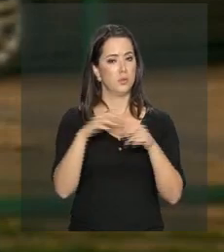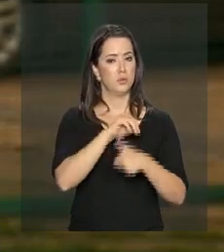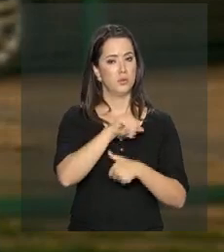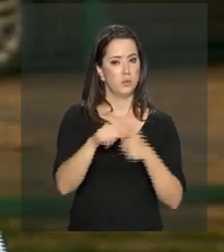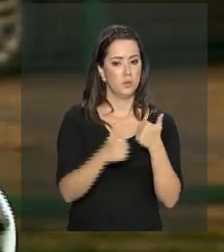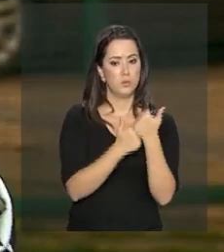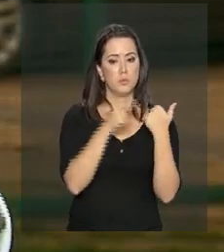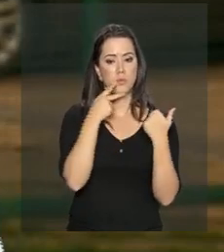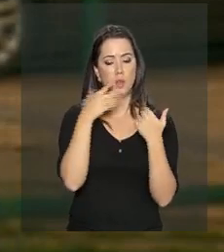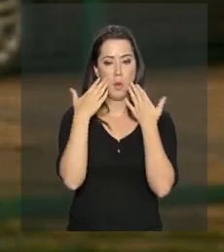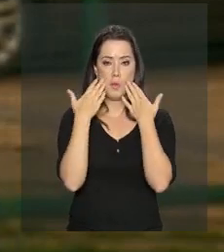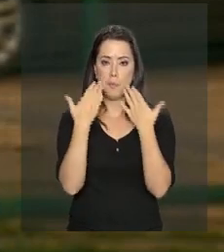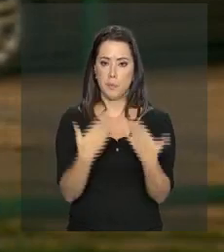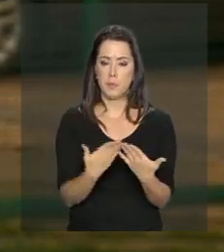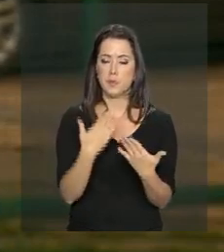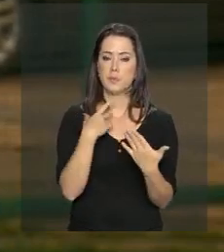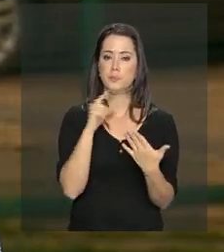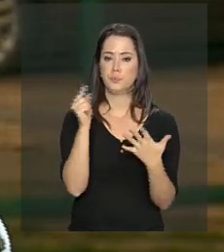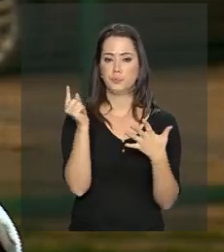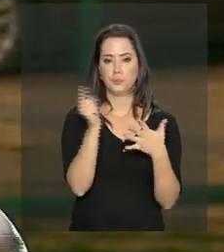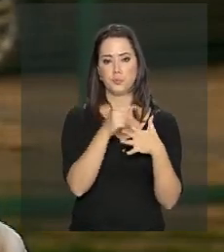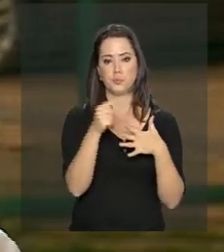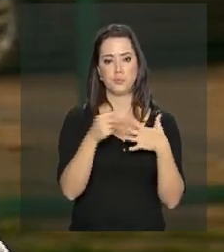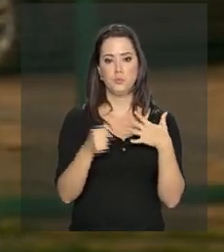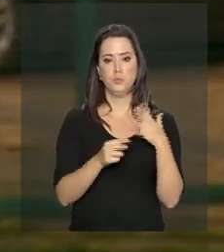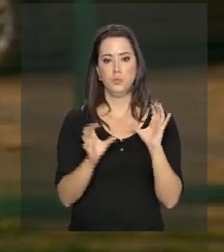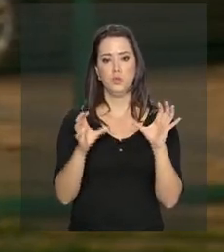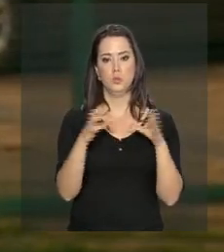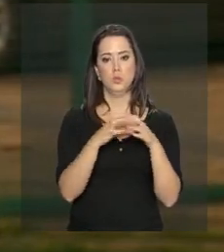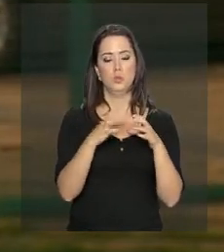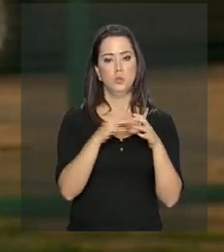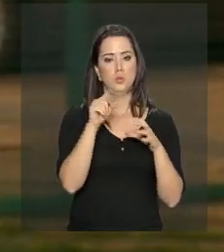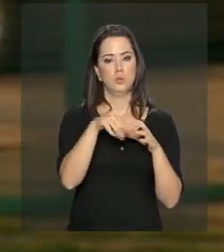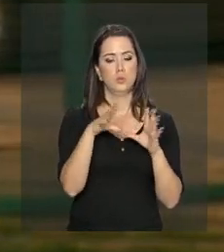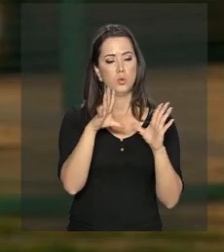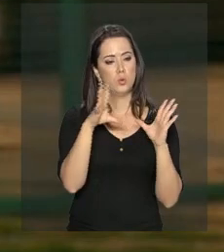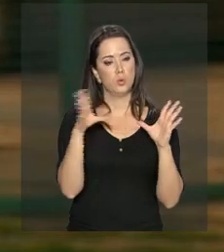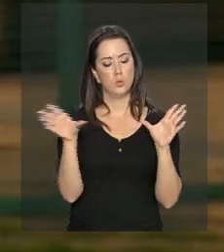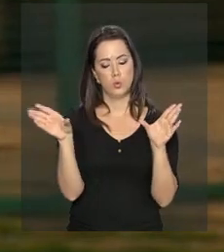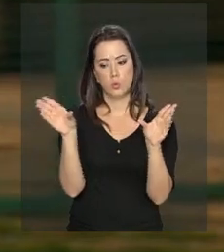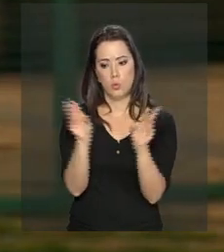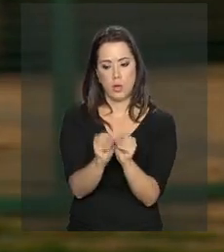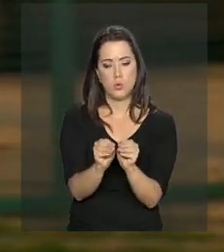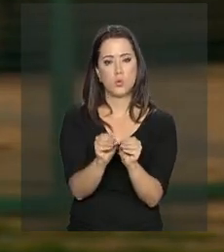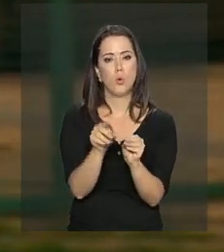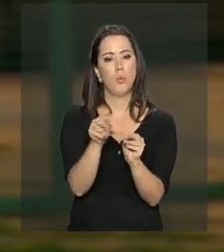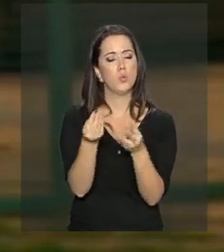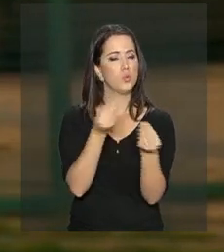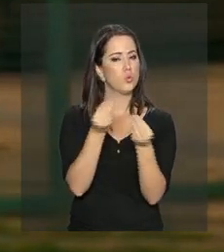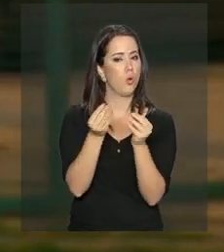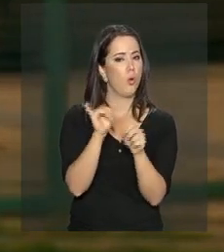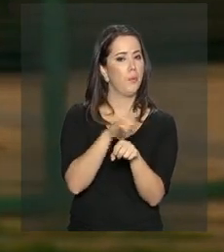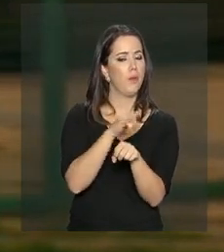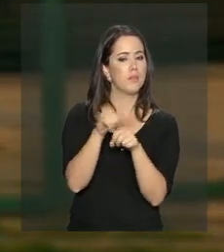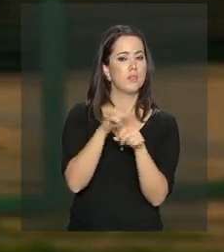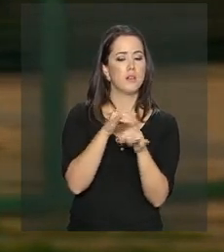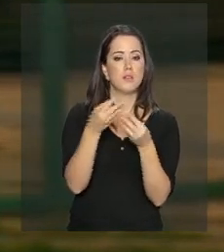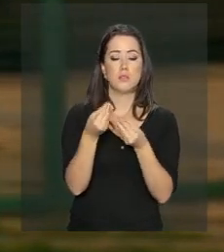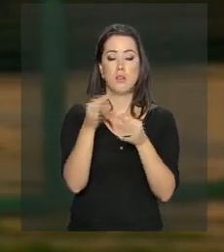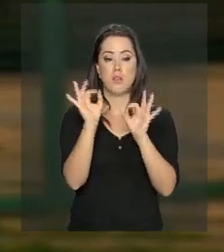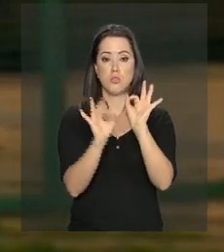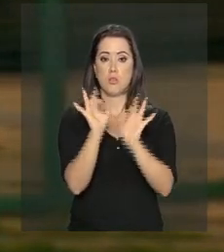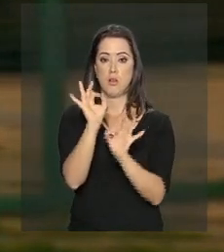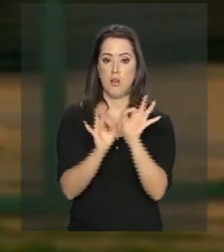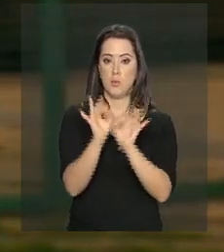e apresentou aí um organograma né um resumo dessa estrutura nesse modelo que foi elaborado